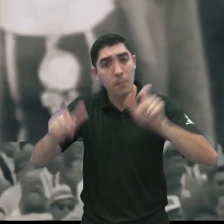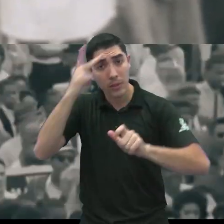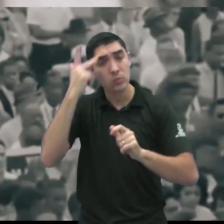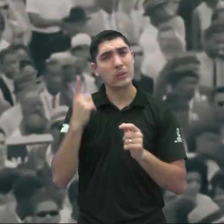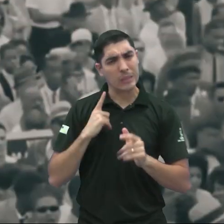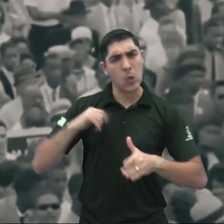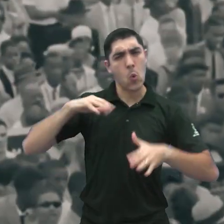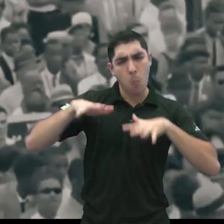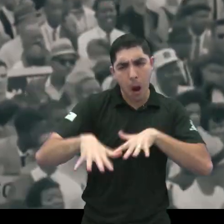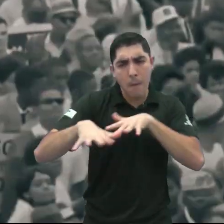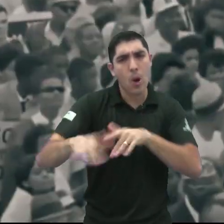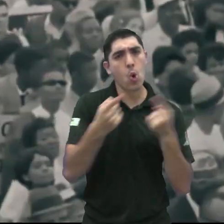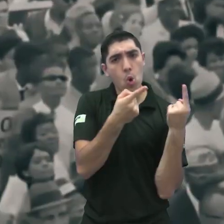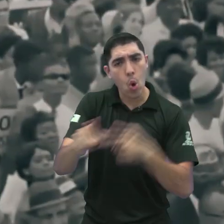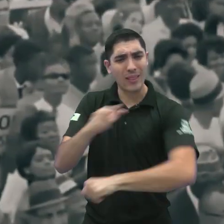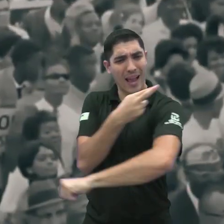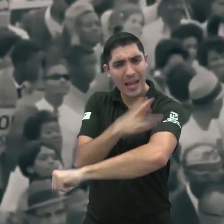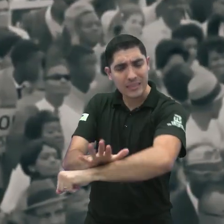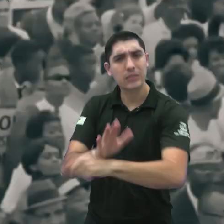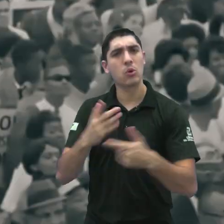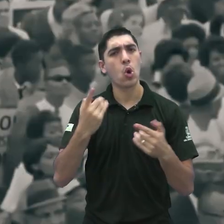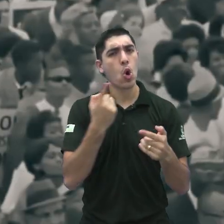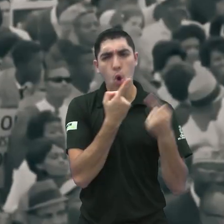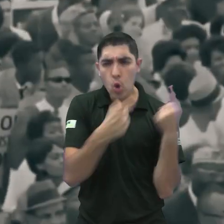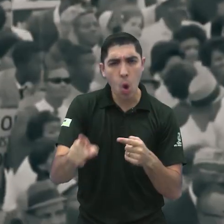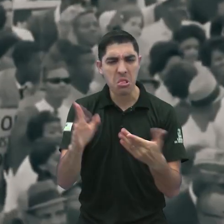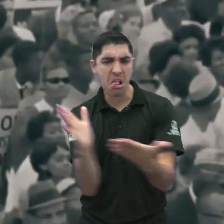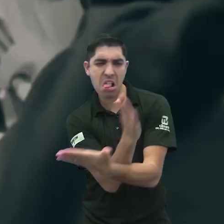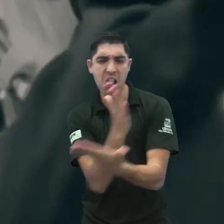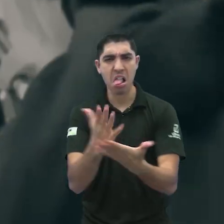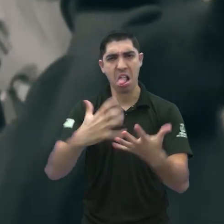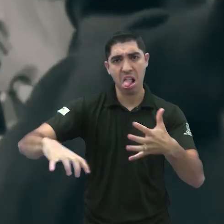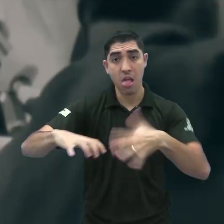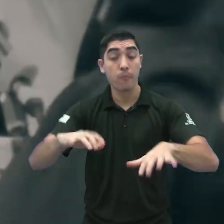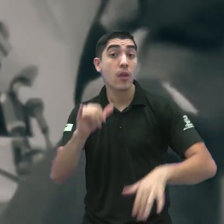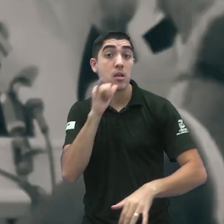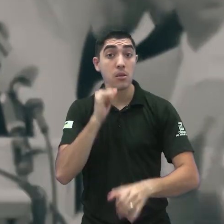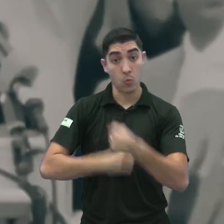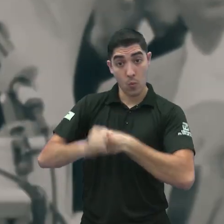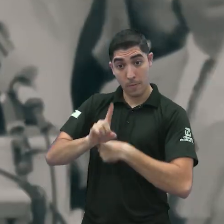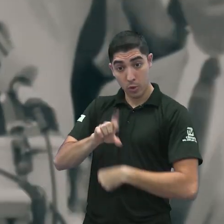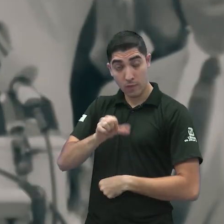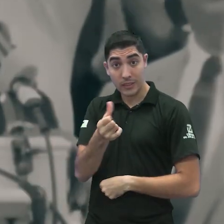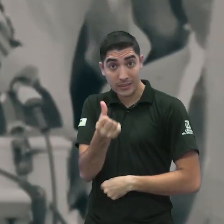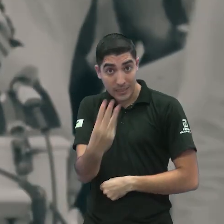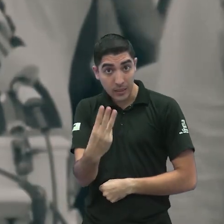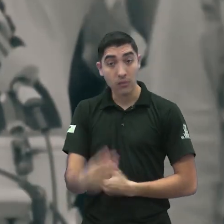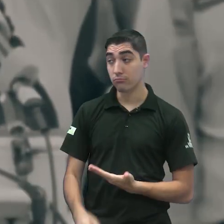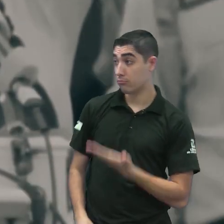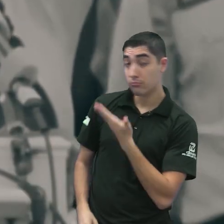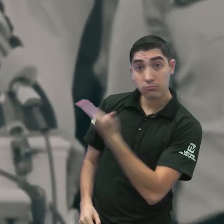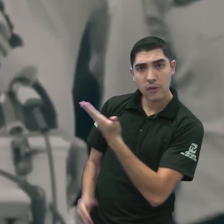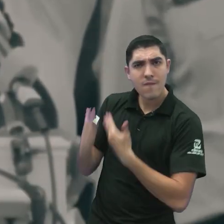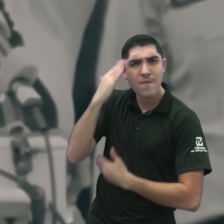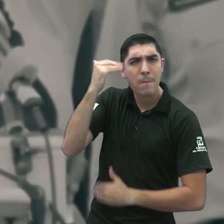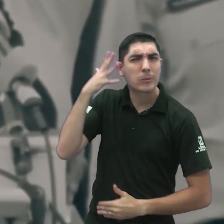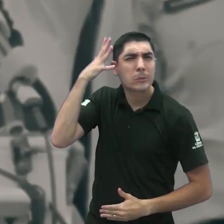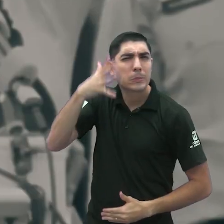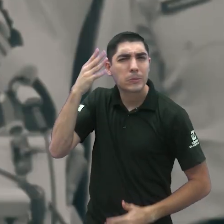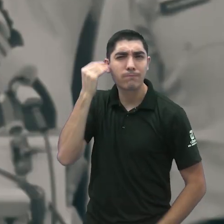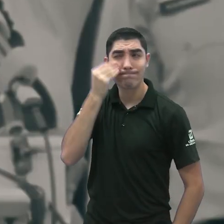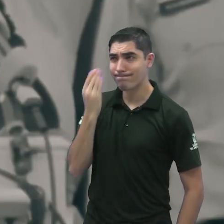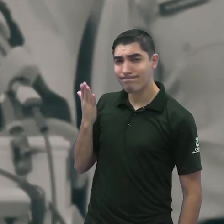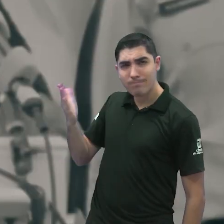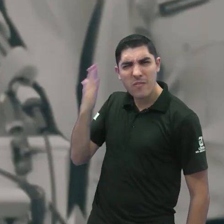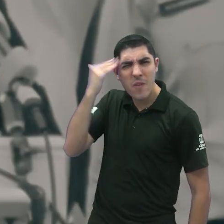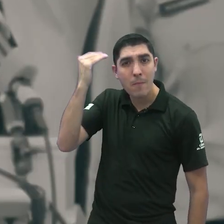o racismo e a segregação. Foi em 63, por exemplo, que aconteceu o famoso discurso I Have a Dream, de